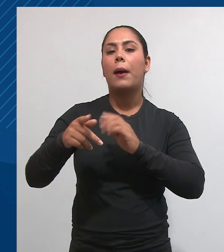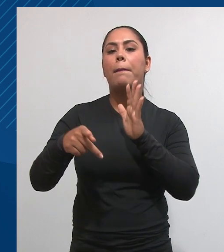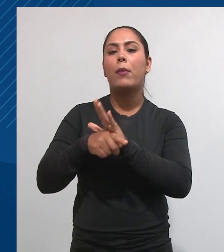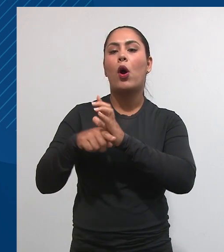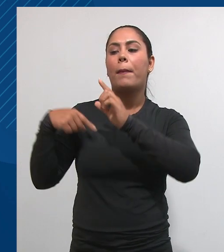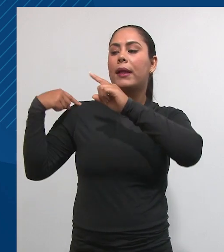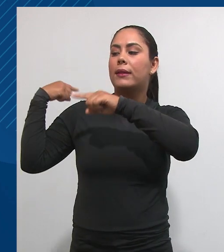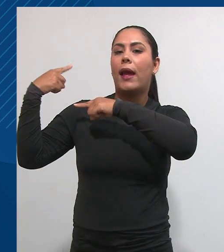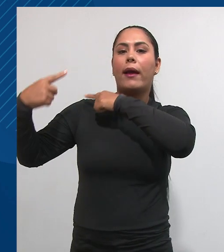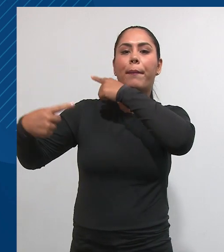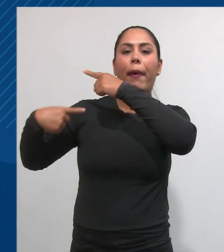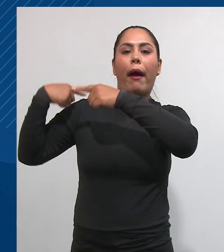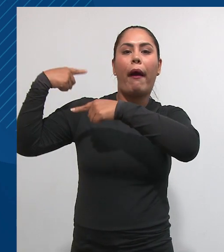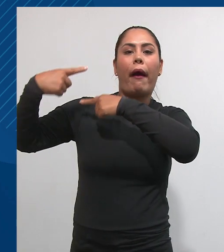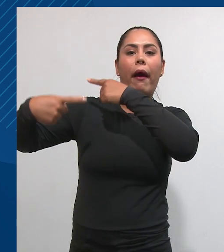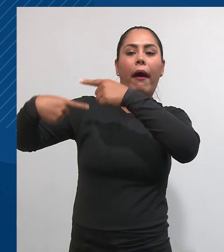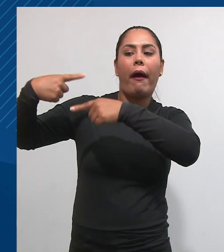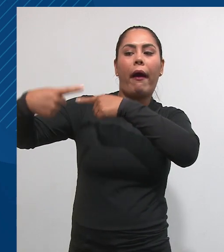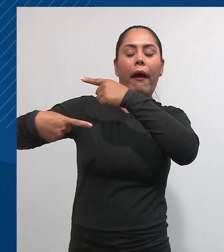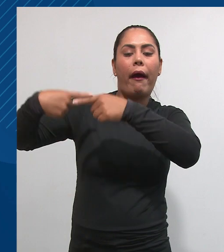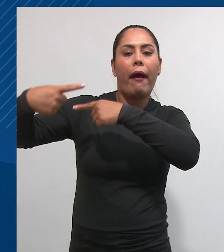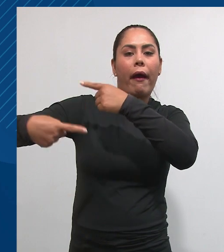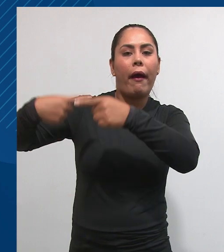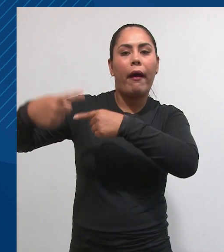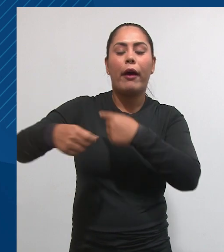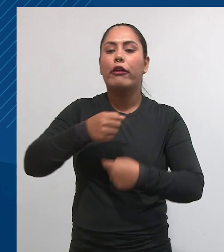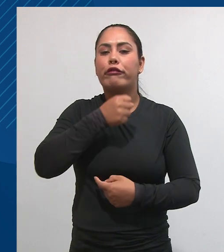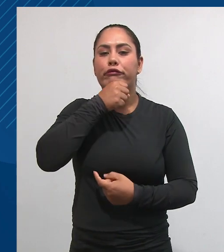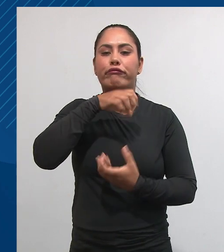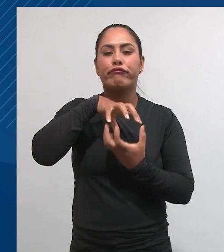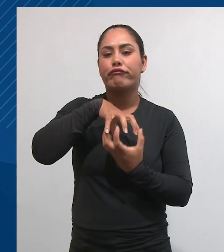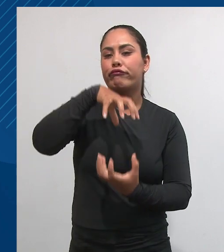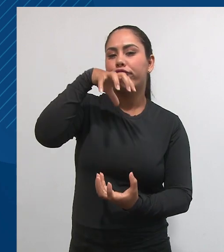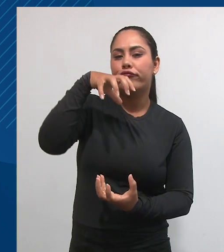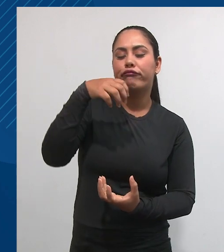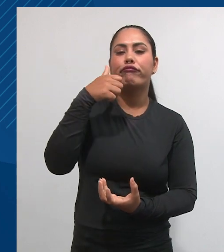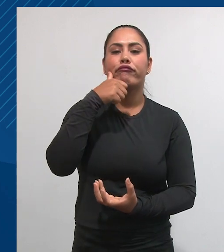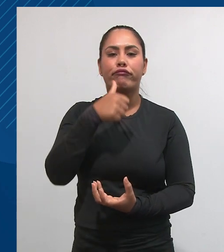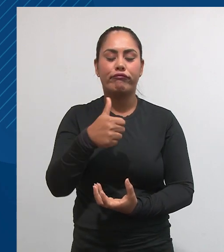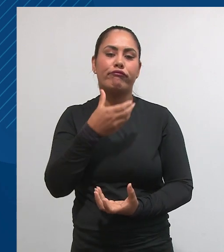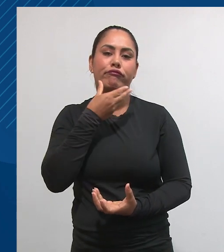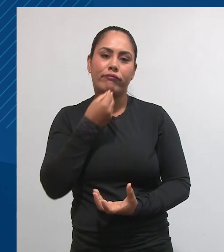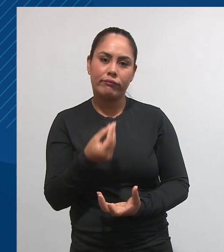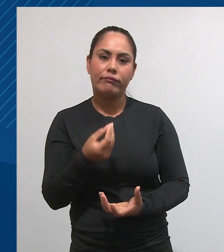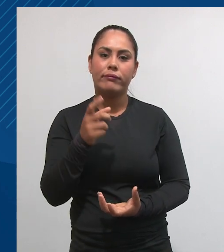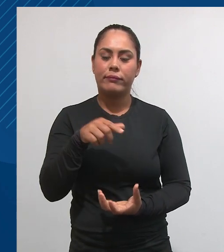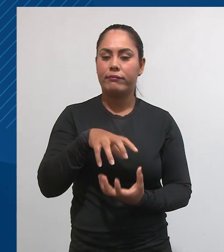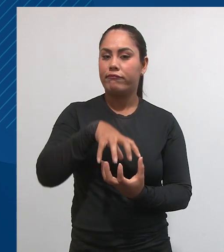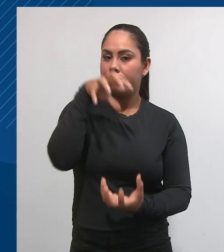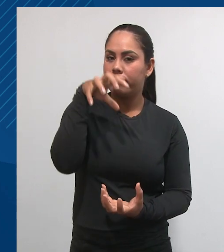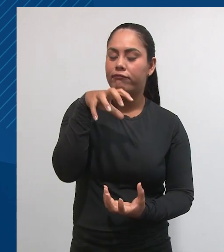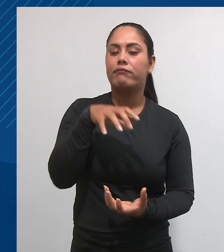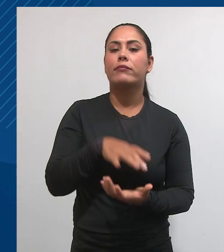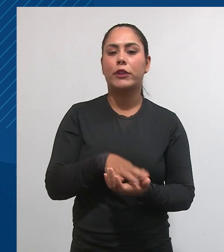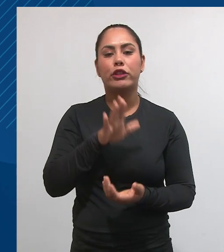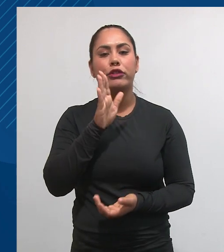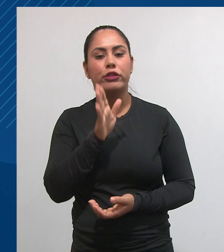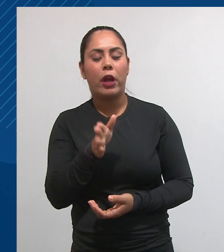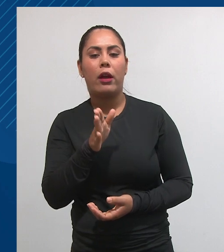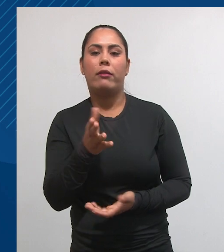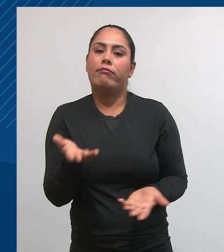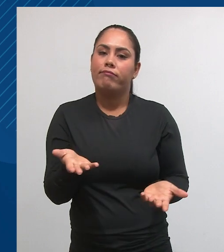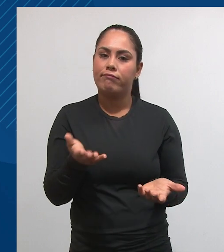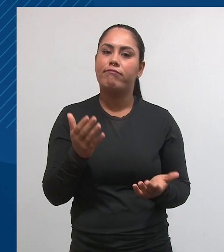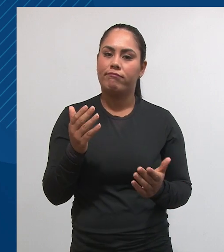de geração para geração, dos antigos das antigas, né, dos nossos mais velhos e